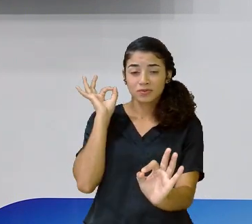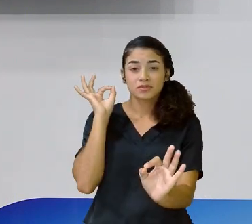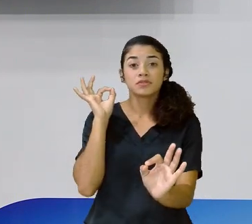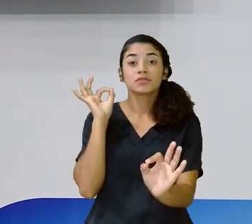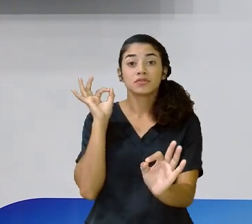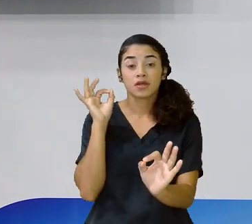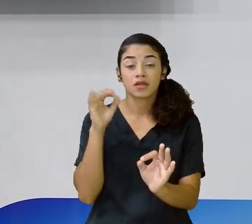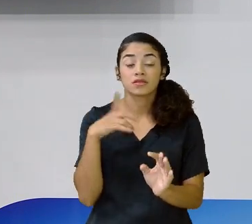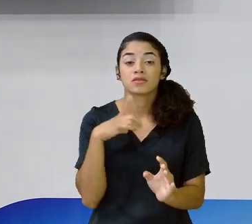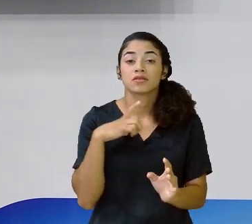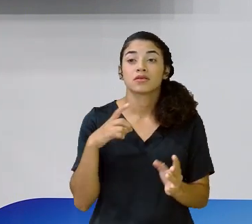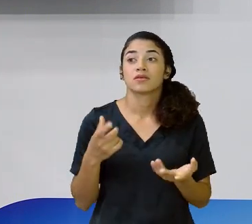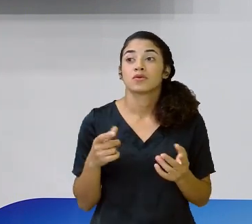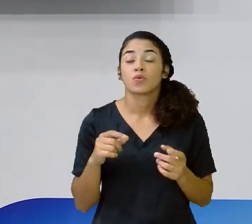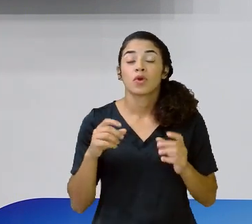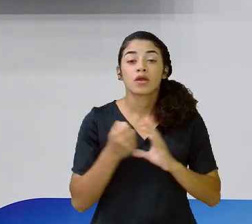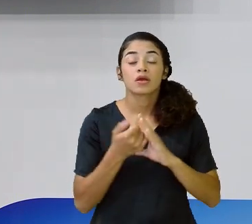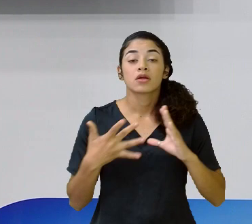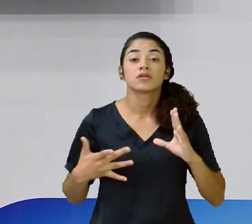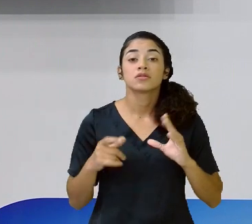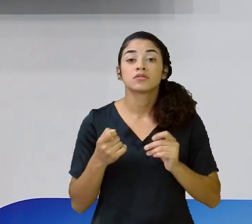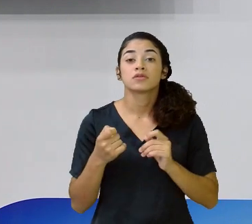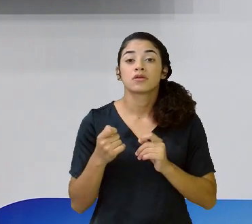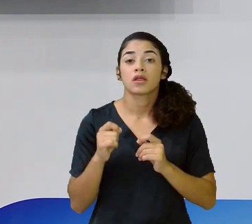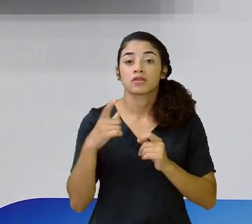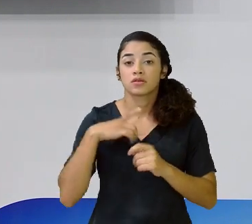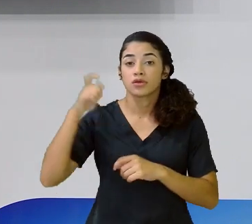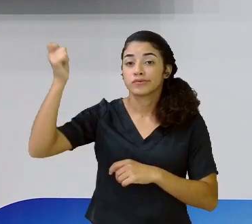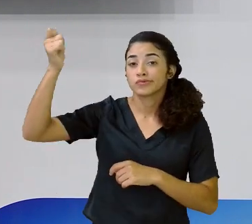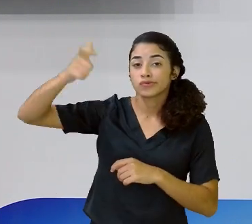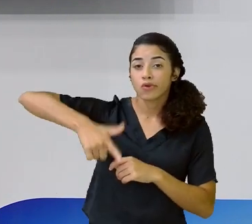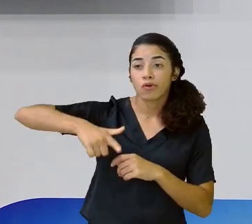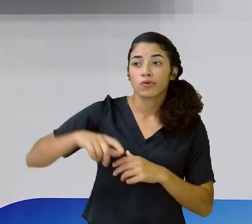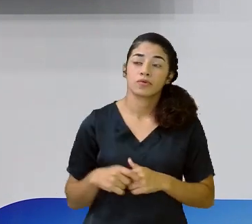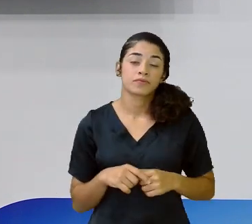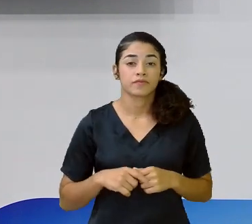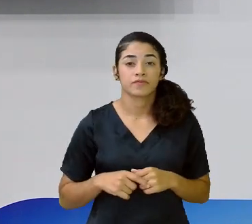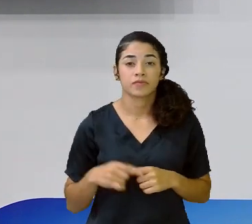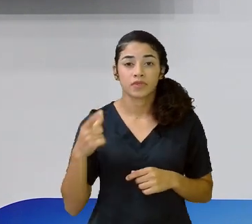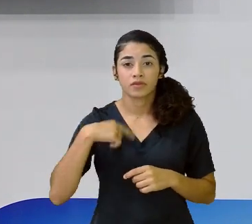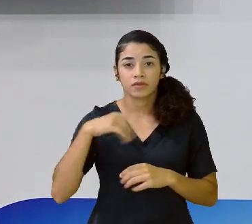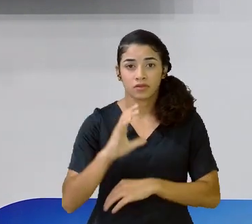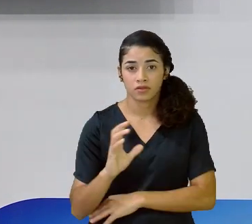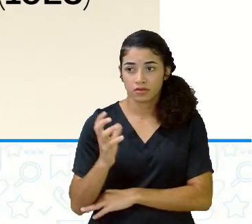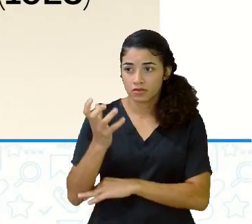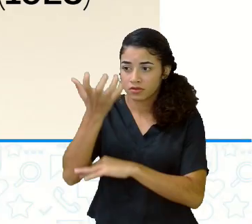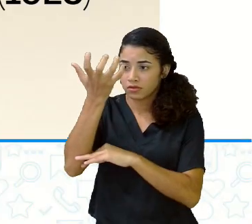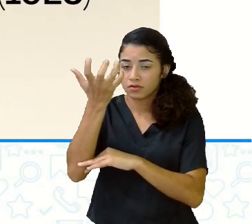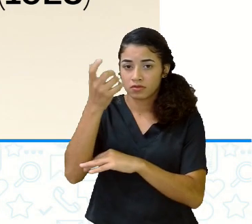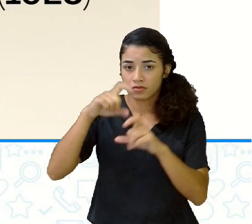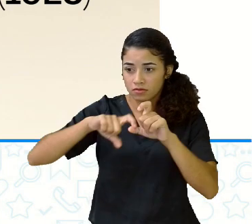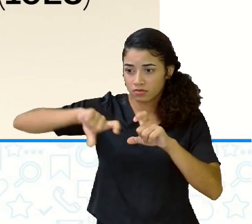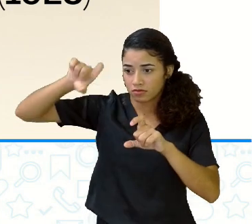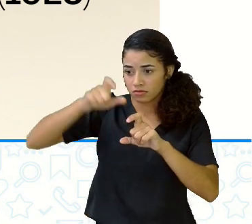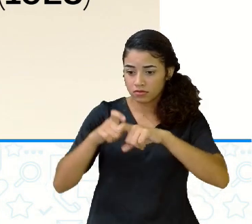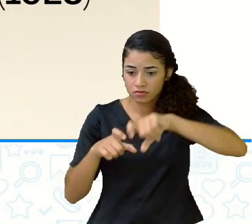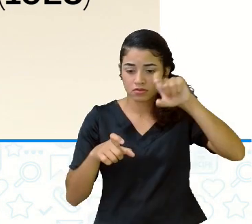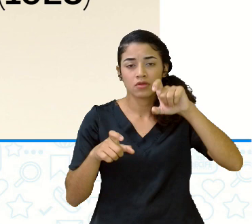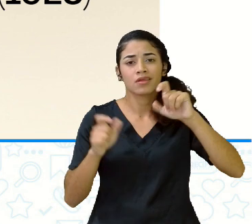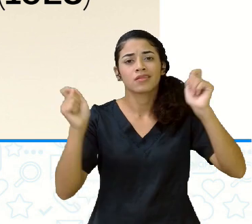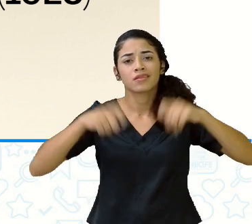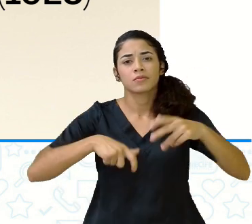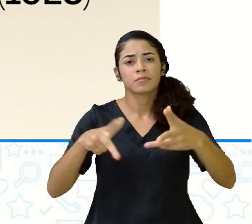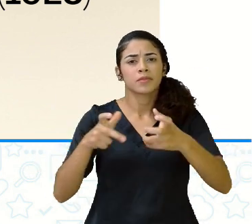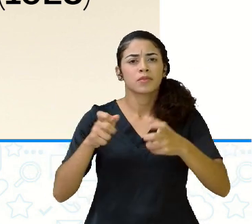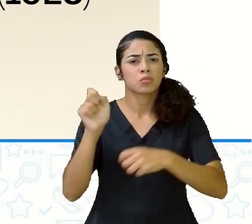Aí tem o que mais aqui de característico? Tem o sol e tem aqui, ó, um mandacaru. O que a gente pode